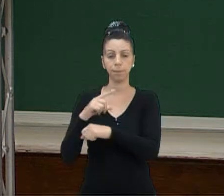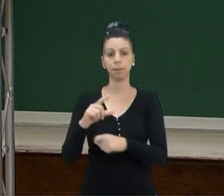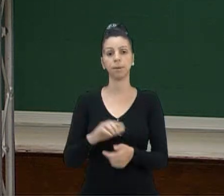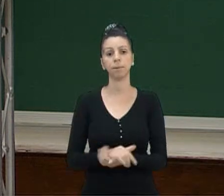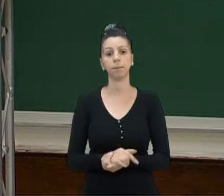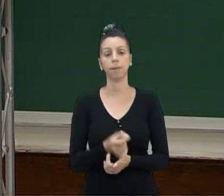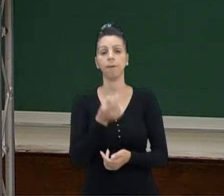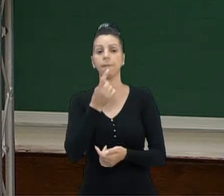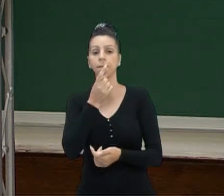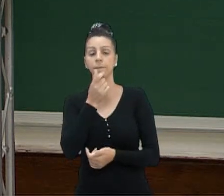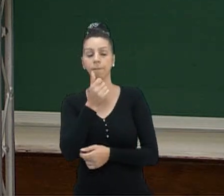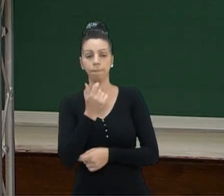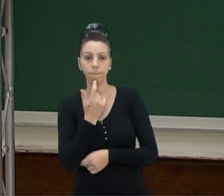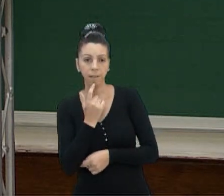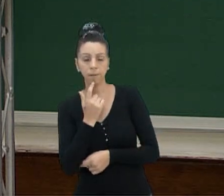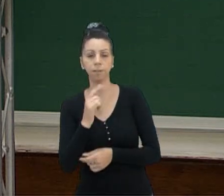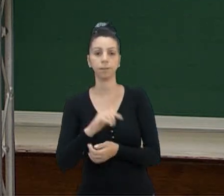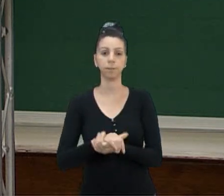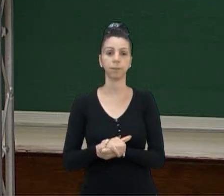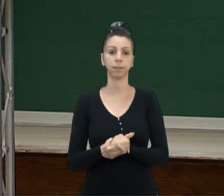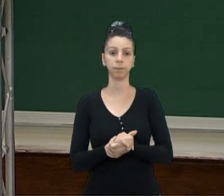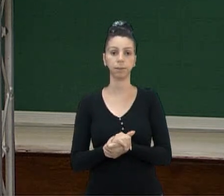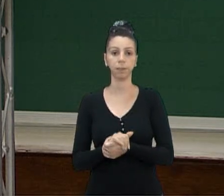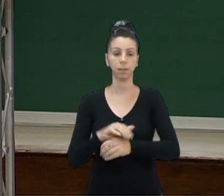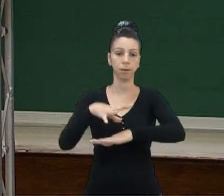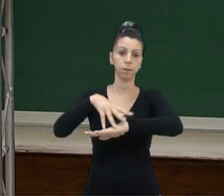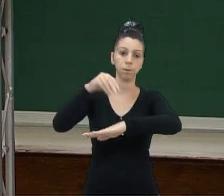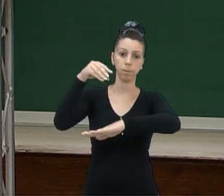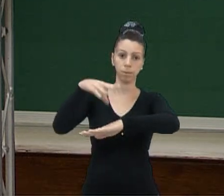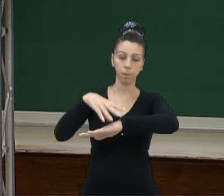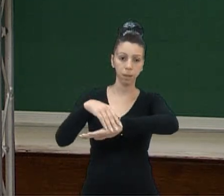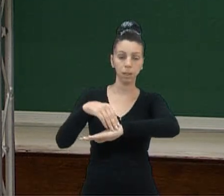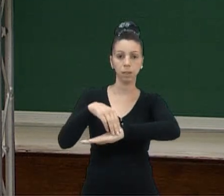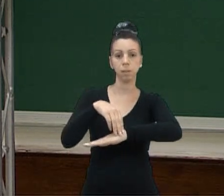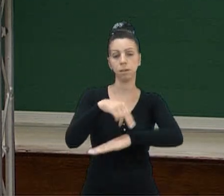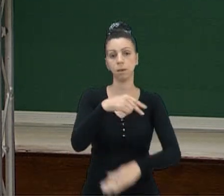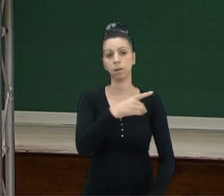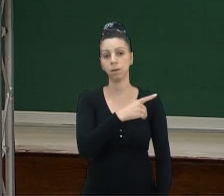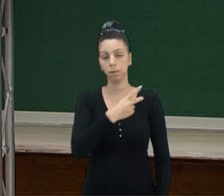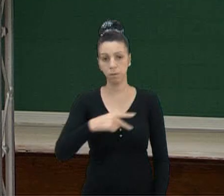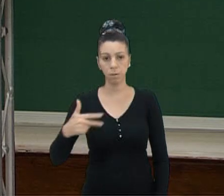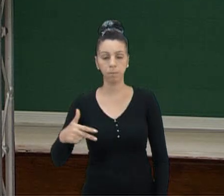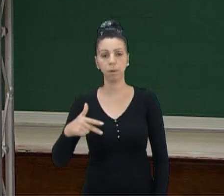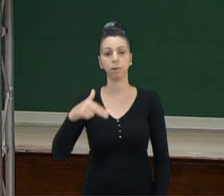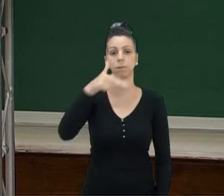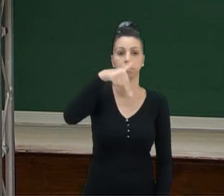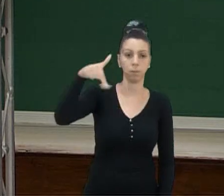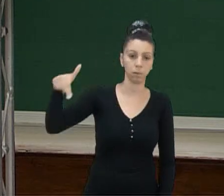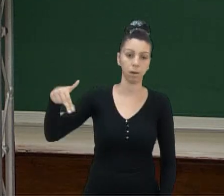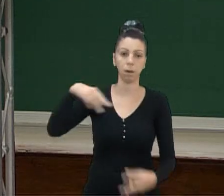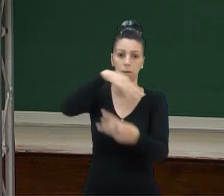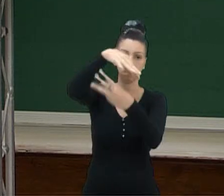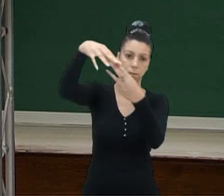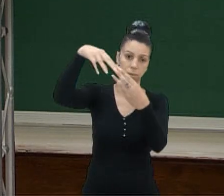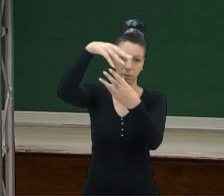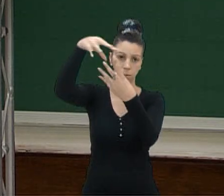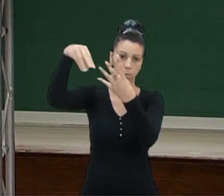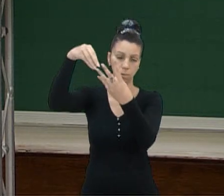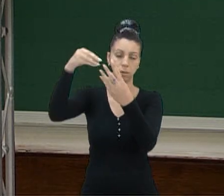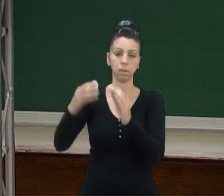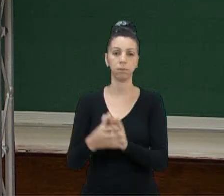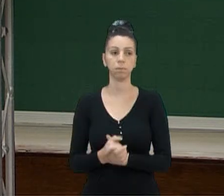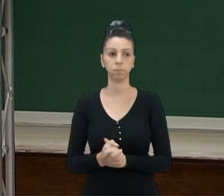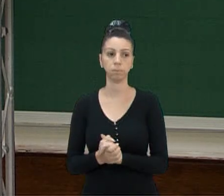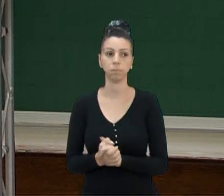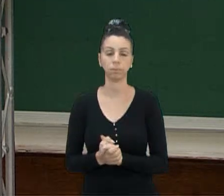ter uma porção mais elevada em termos de altitude do continente. Planícies centrais e mais na